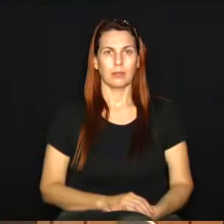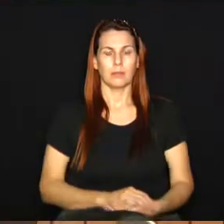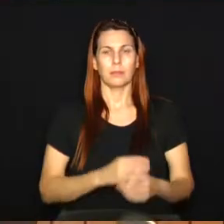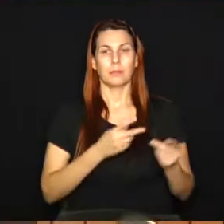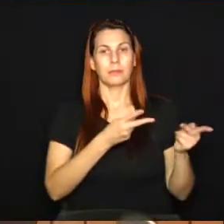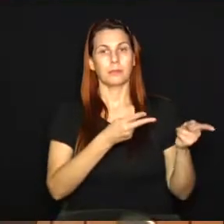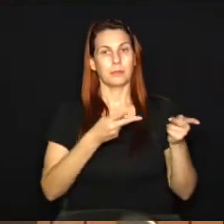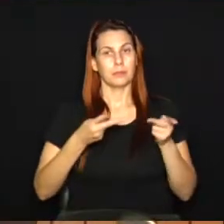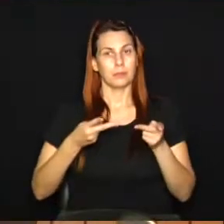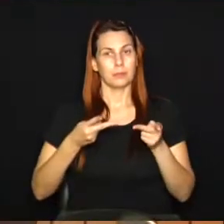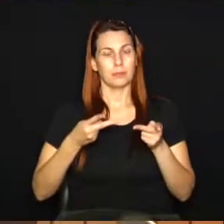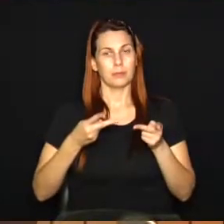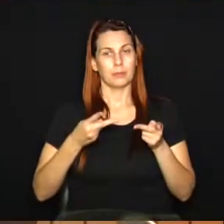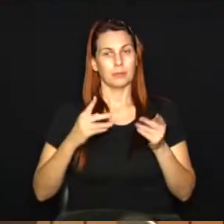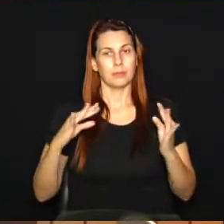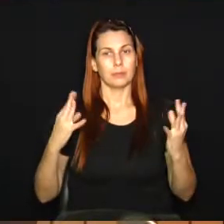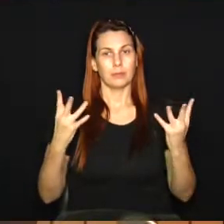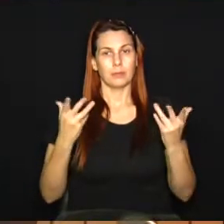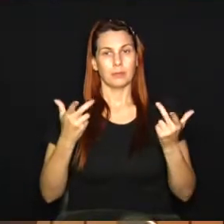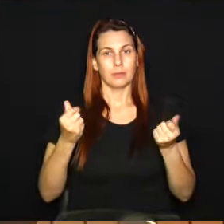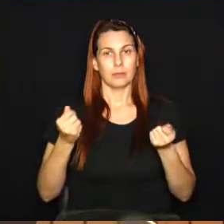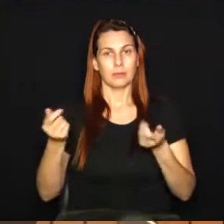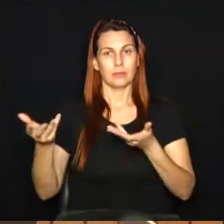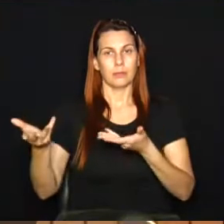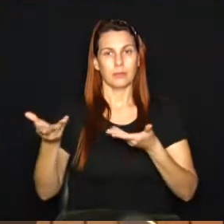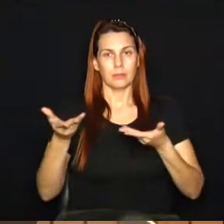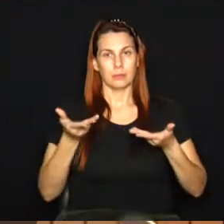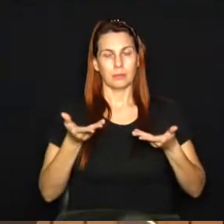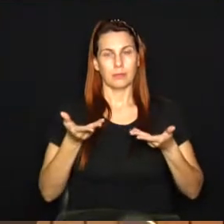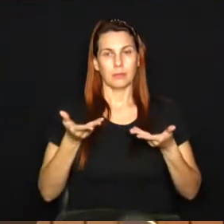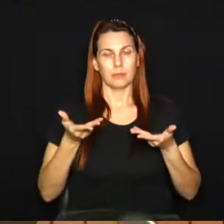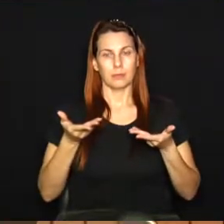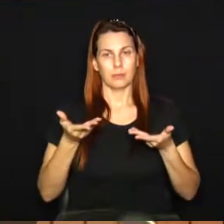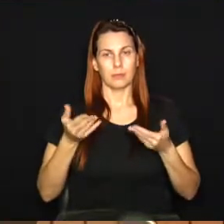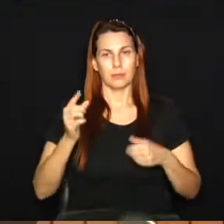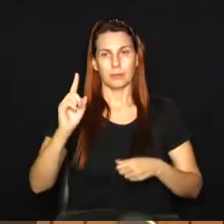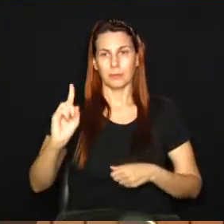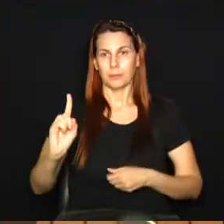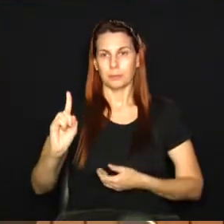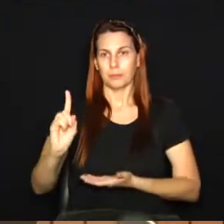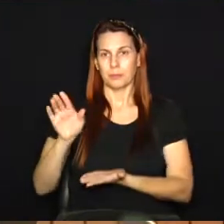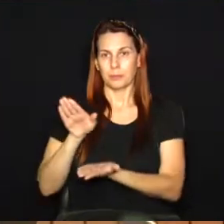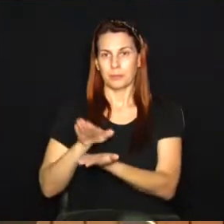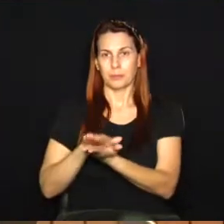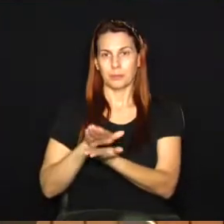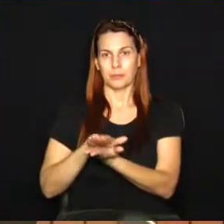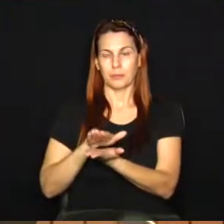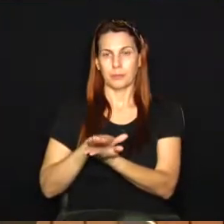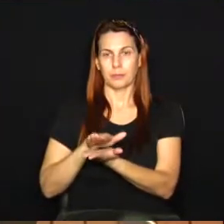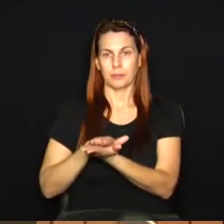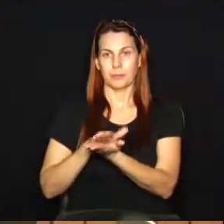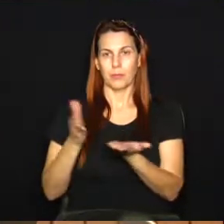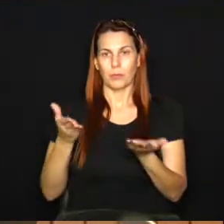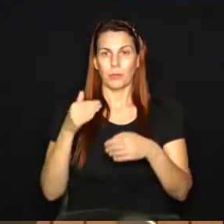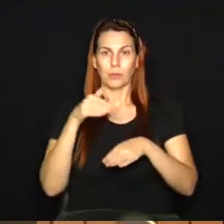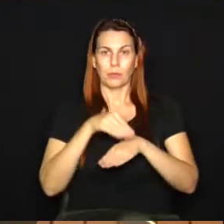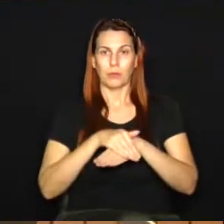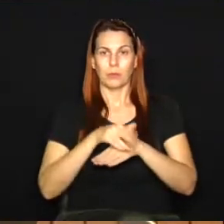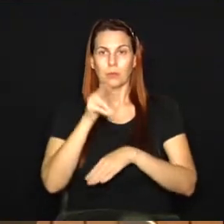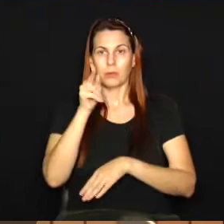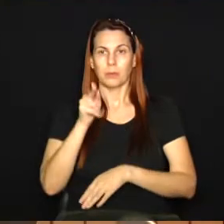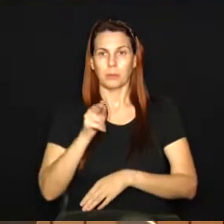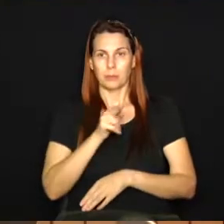Convidamos a todos, neste momento, a receberem nosso homenageado desta noite. Por favor, recebam o padre